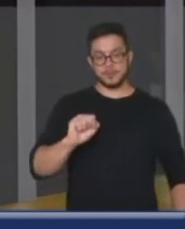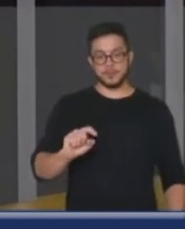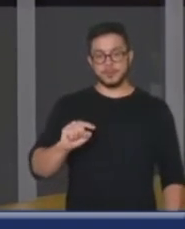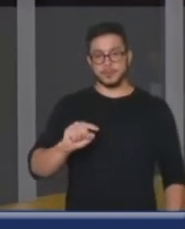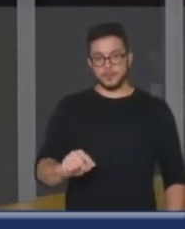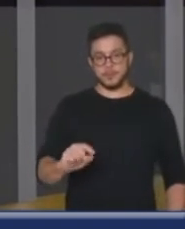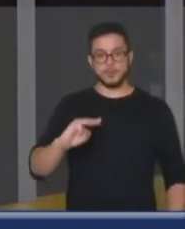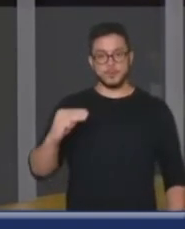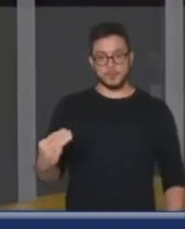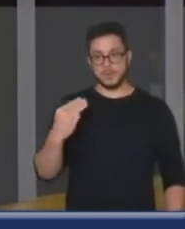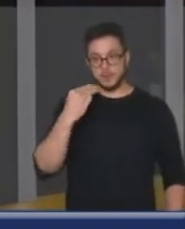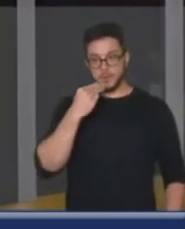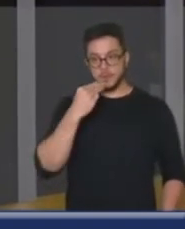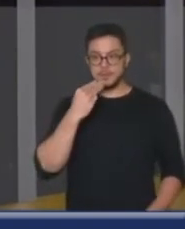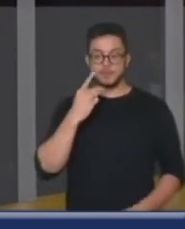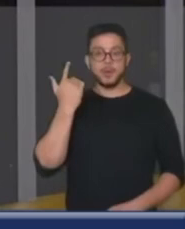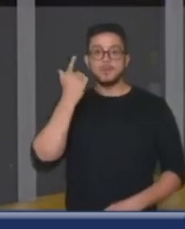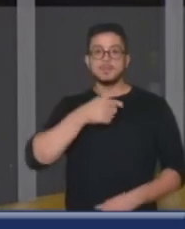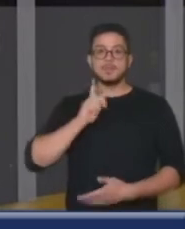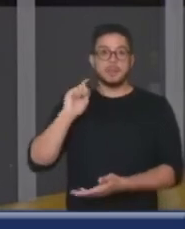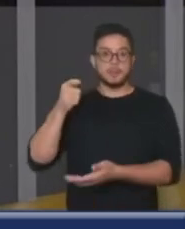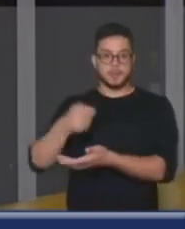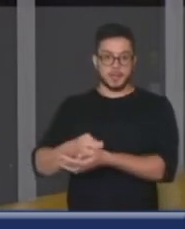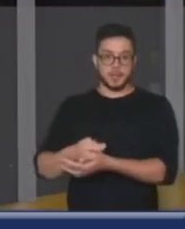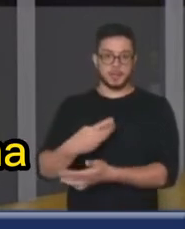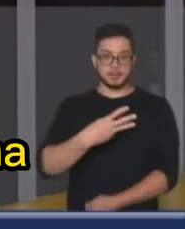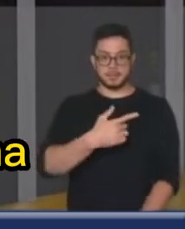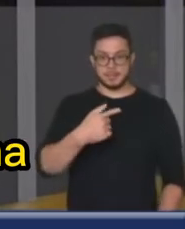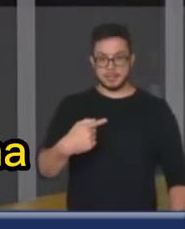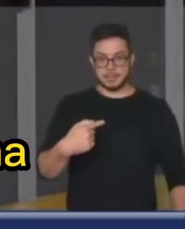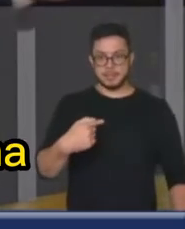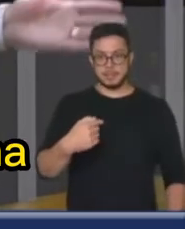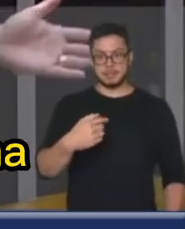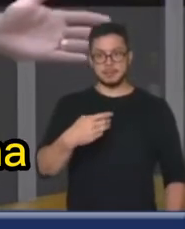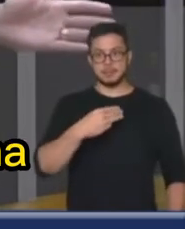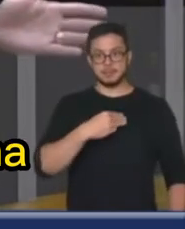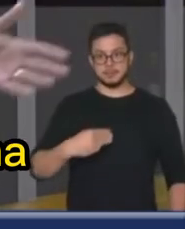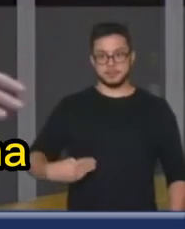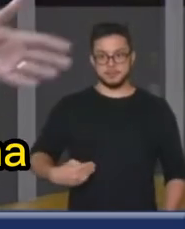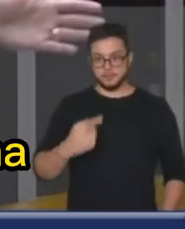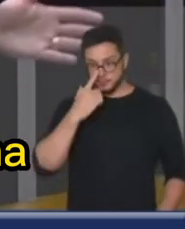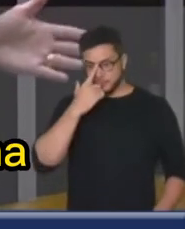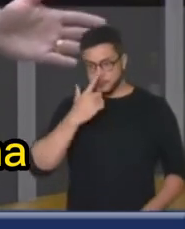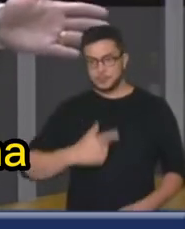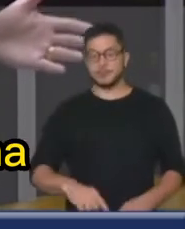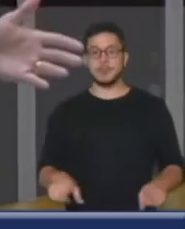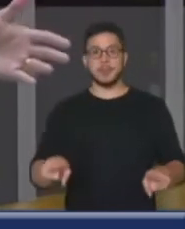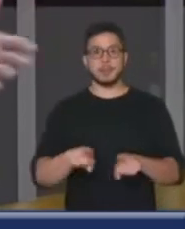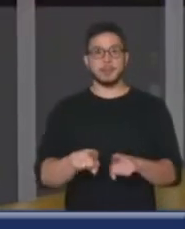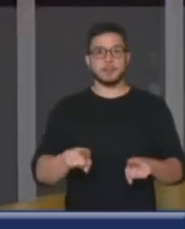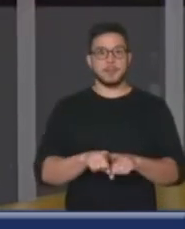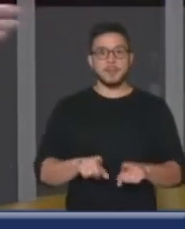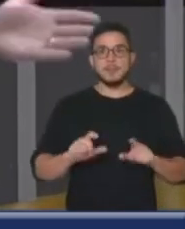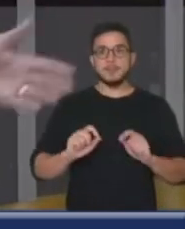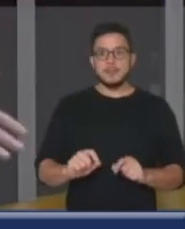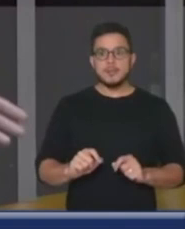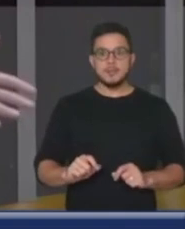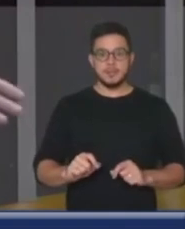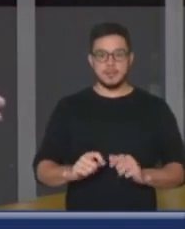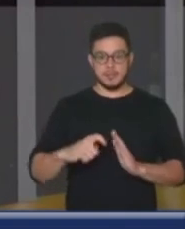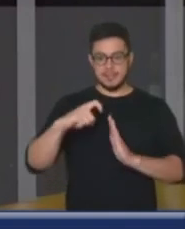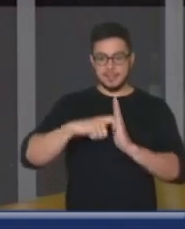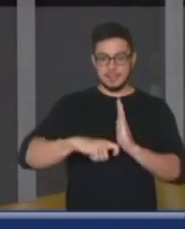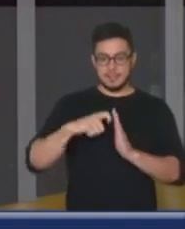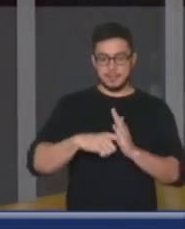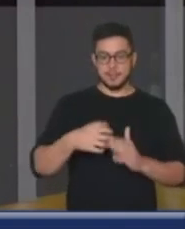ministérios. Aumentou o imposto sobre a cerveja, a grande promessa de campanha que as pessoas iam comer